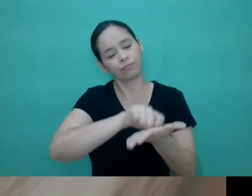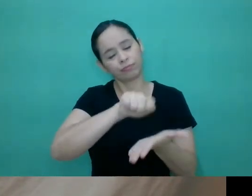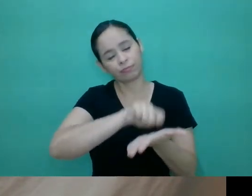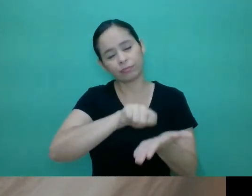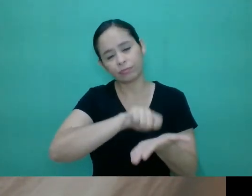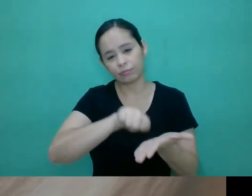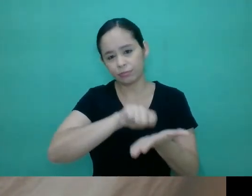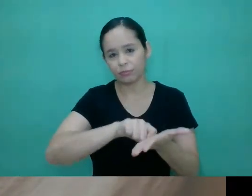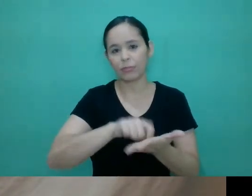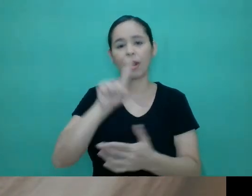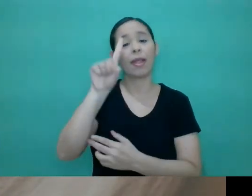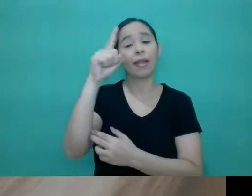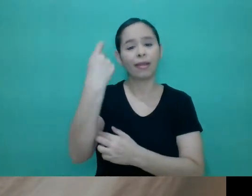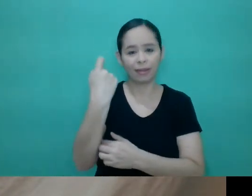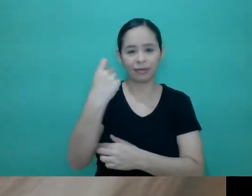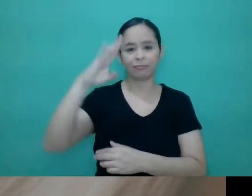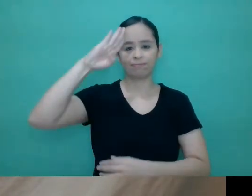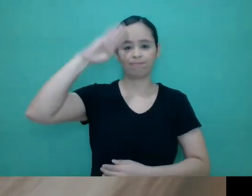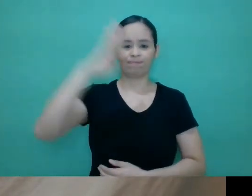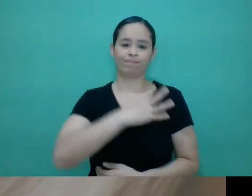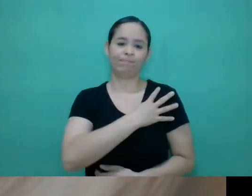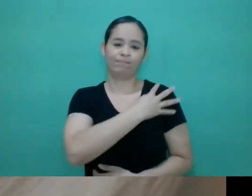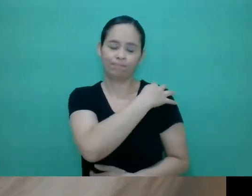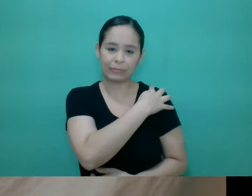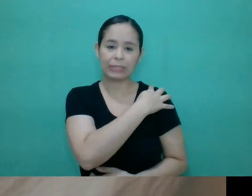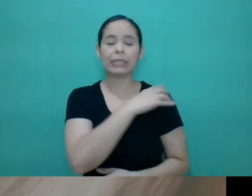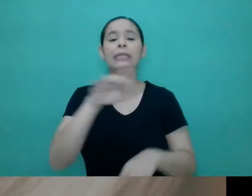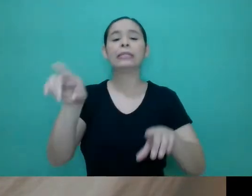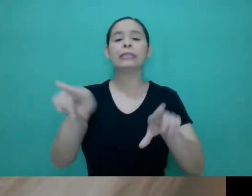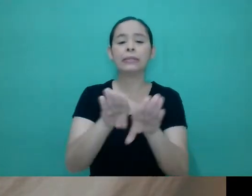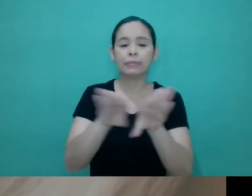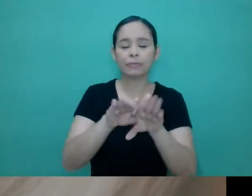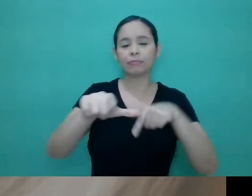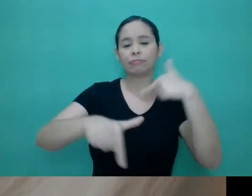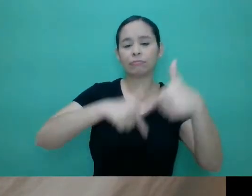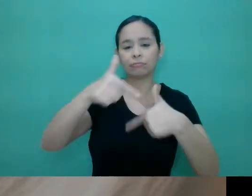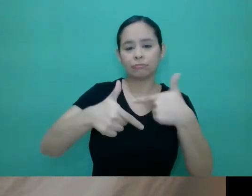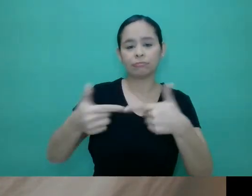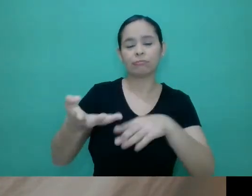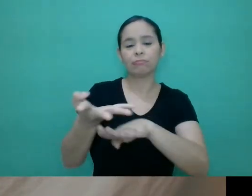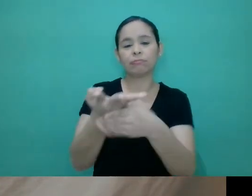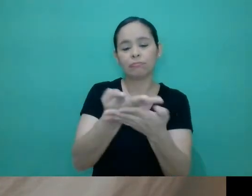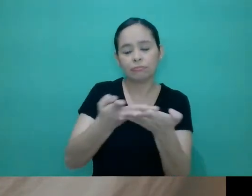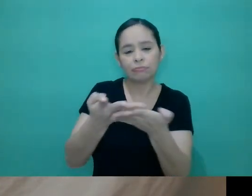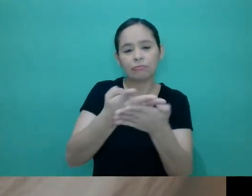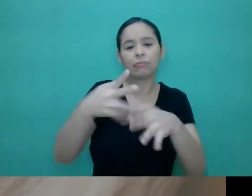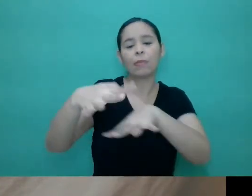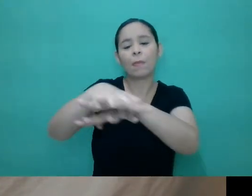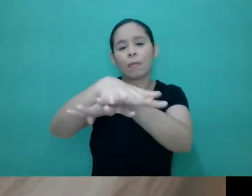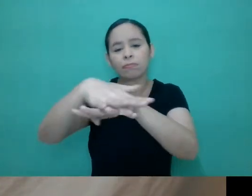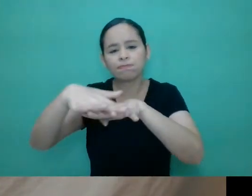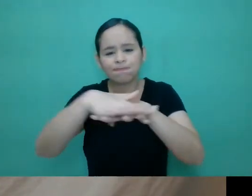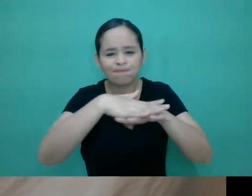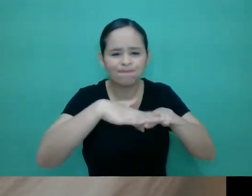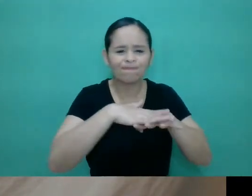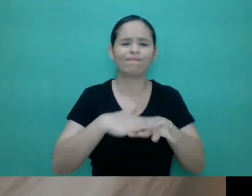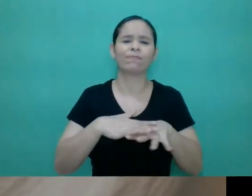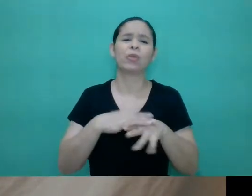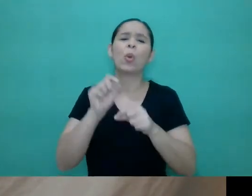Languet, ele é um ex-militar e produtor de agricultura orgânica, né, e ele pratica a autopublicação, algo que é bem